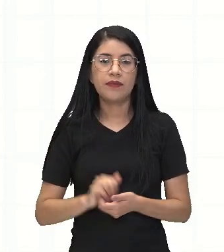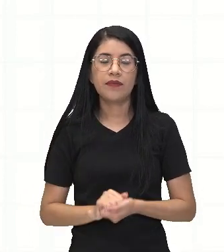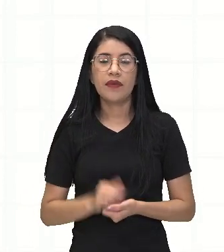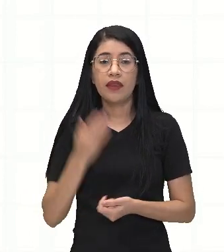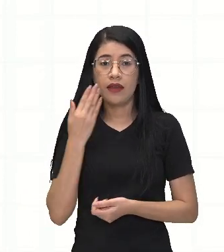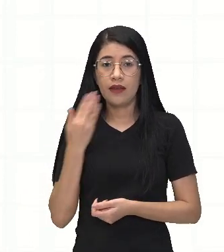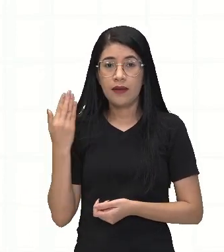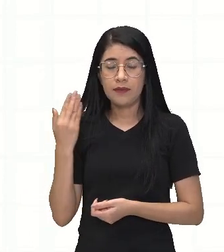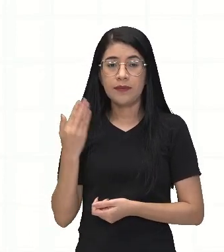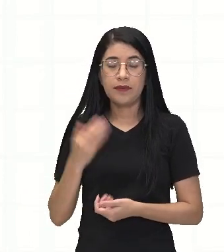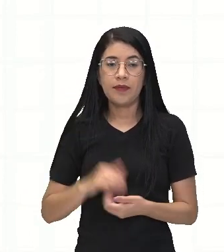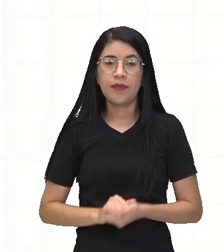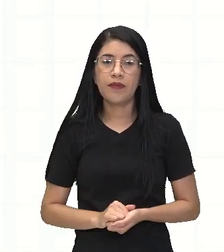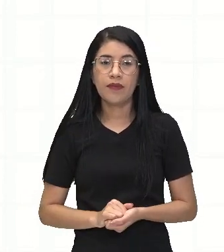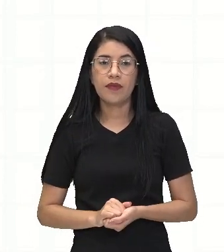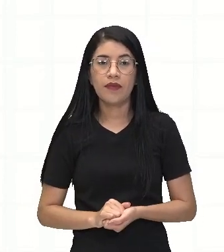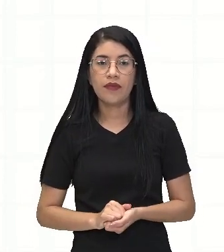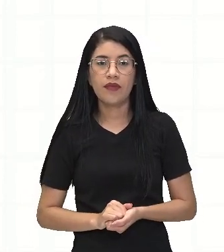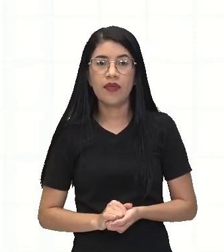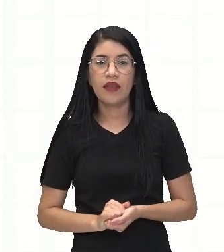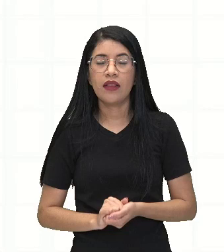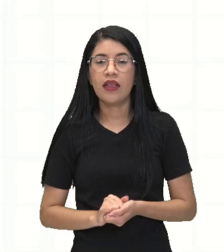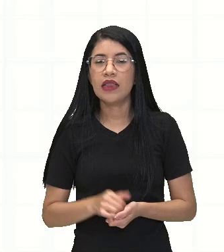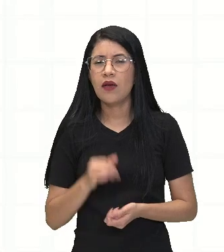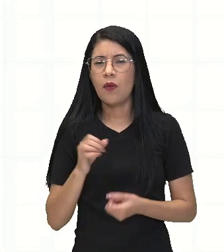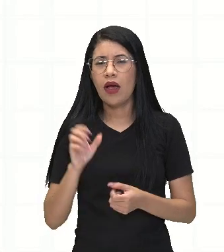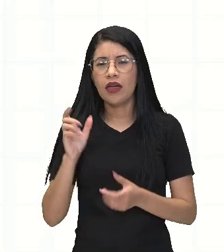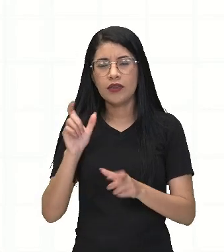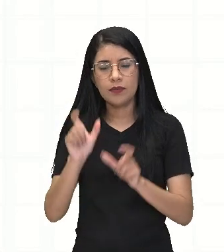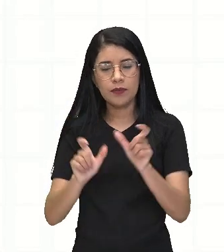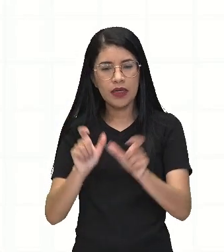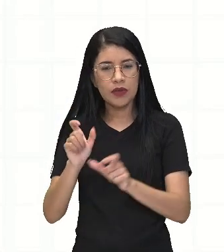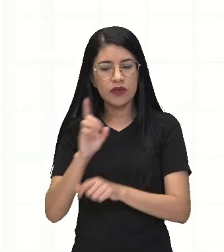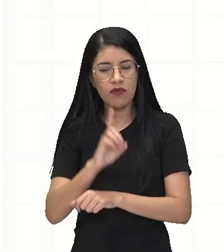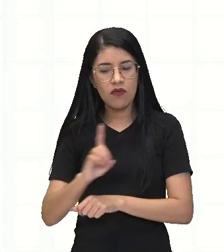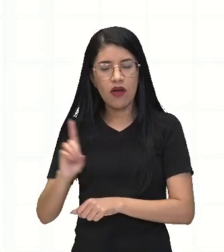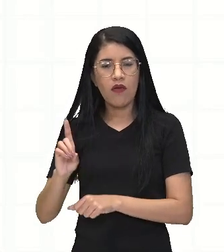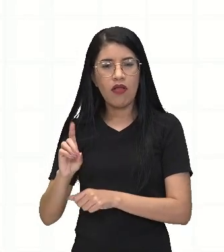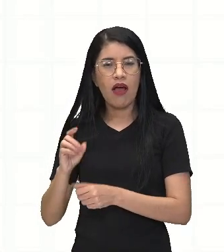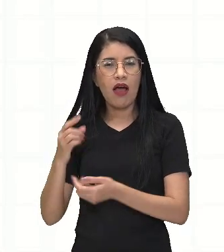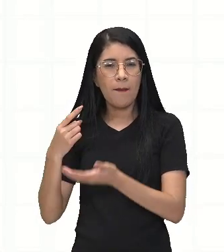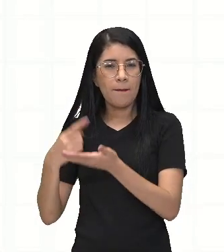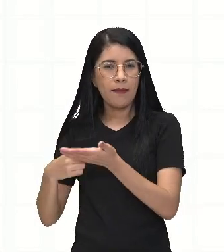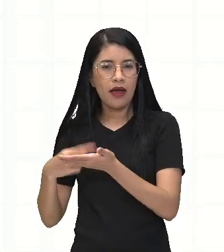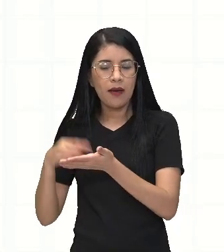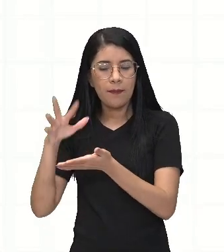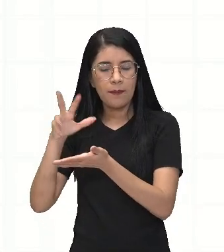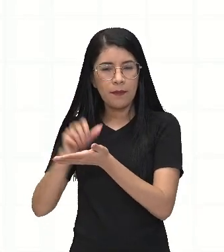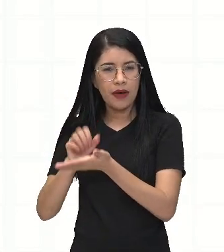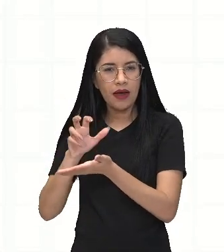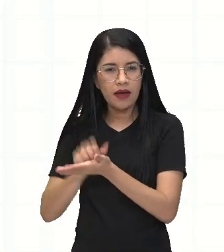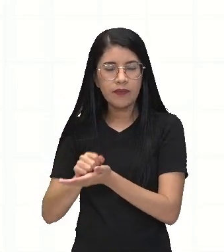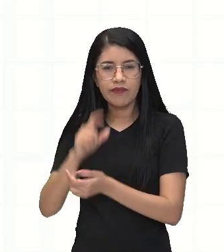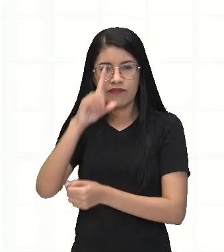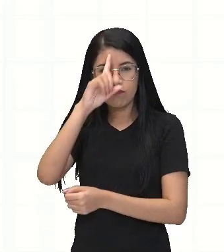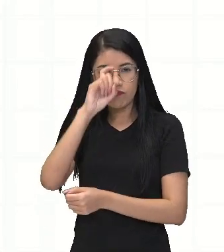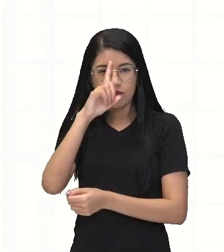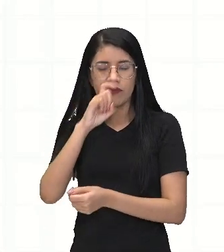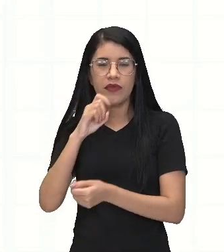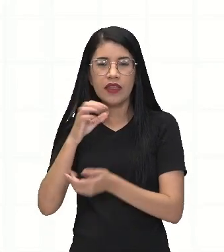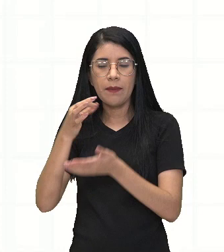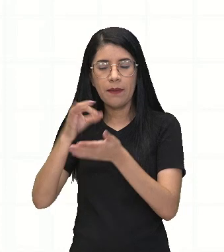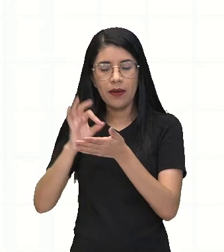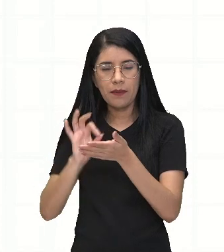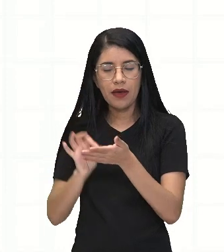classificação dos atendimentos de saúde que foram feitos lá nos postos de saúde, nas unidades